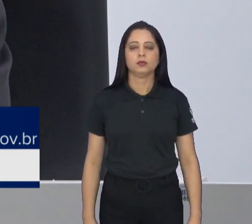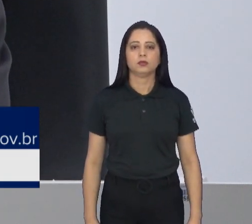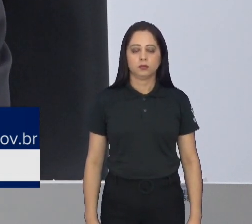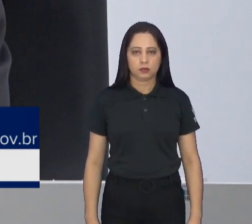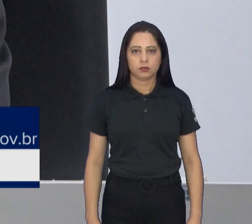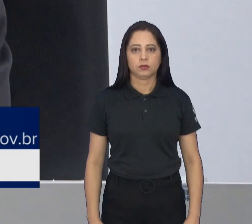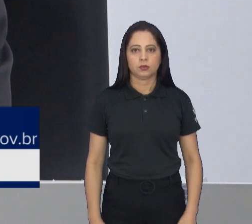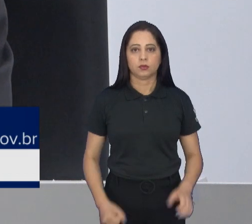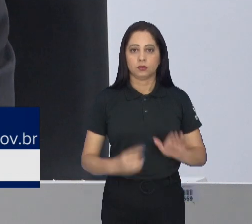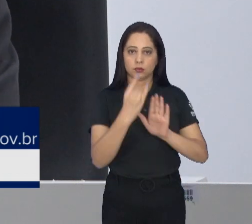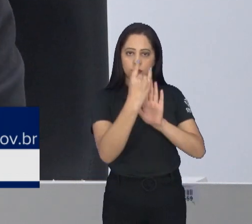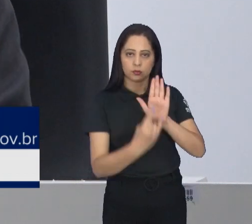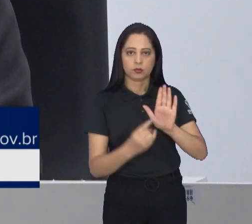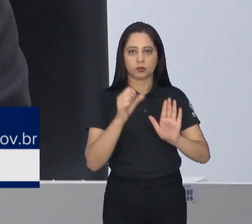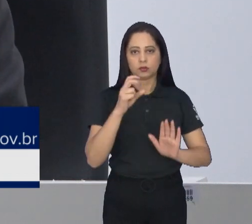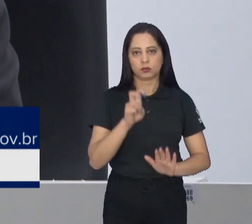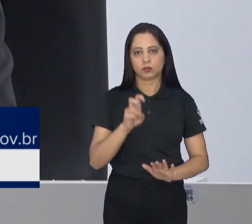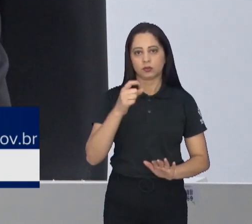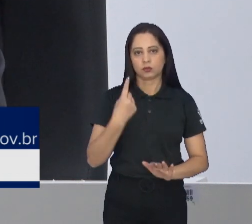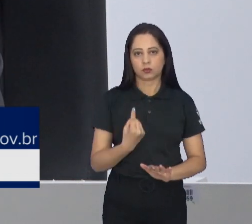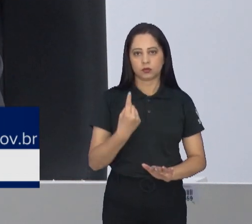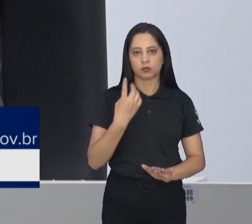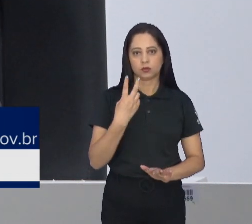Processo número